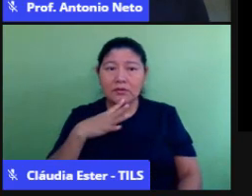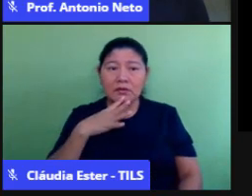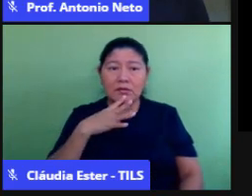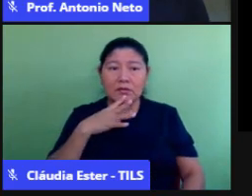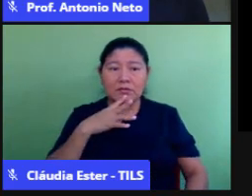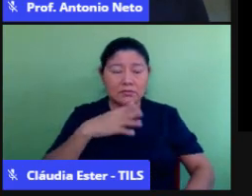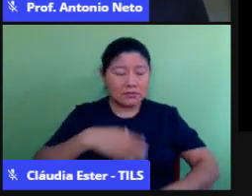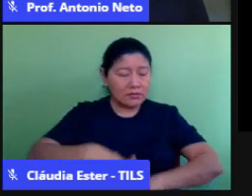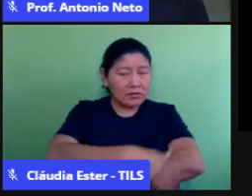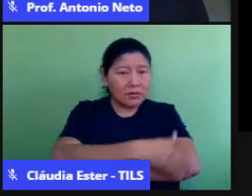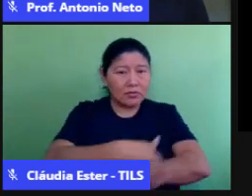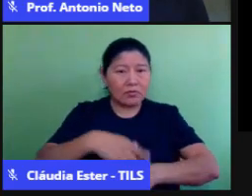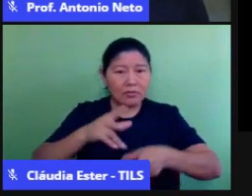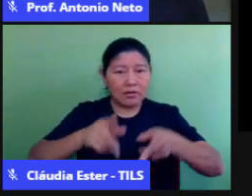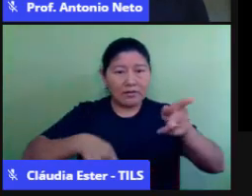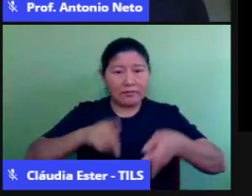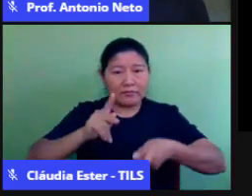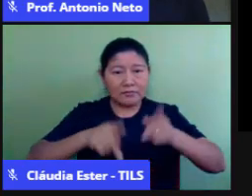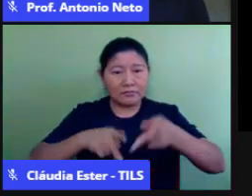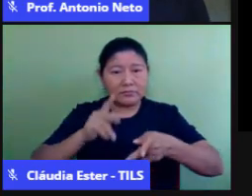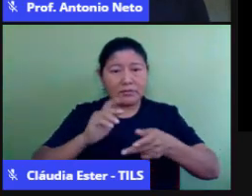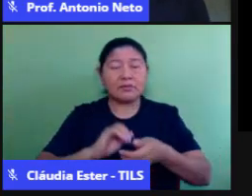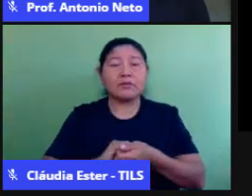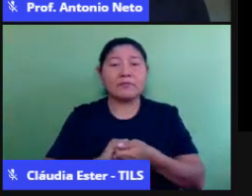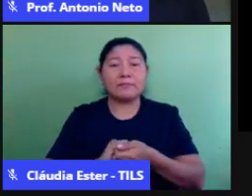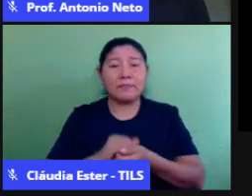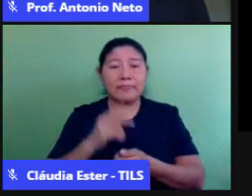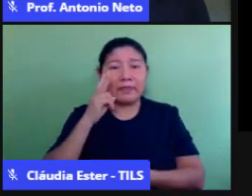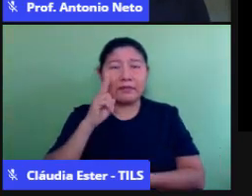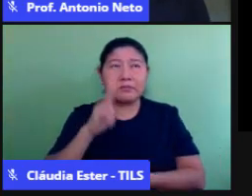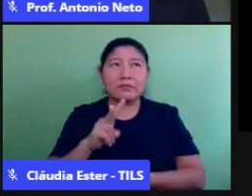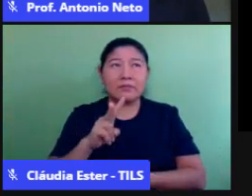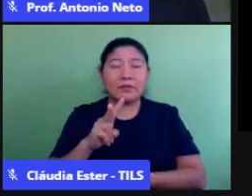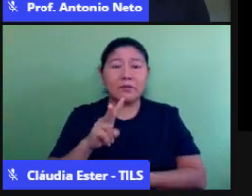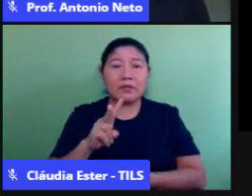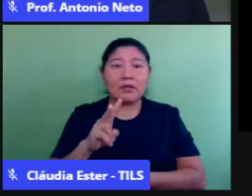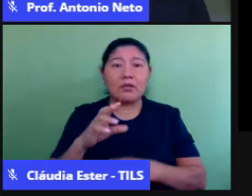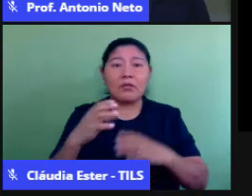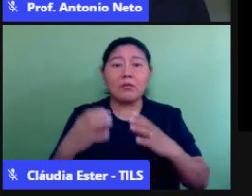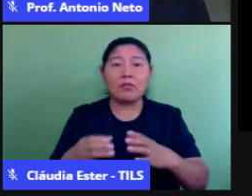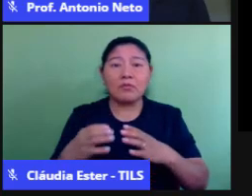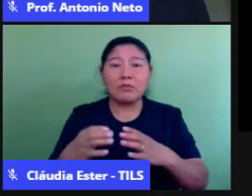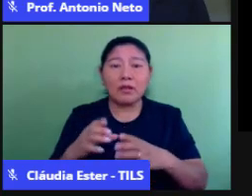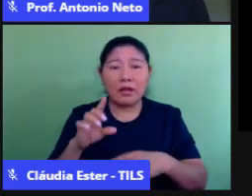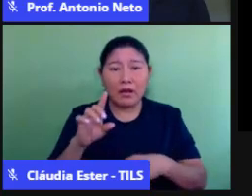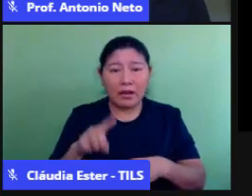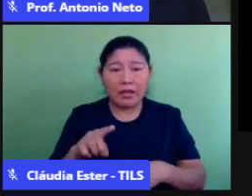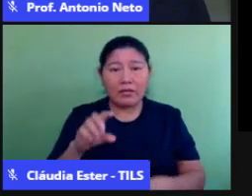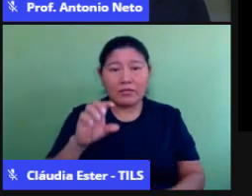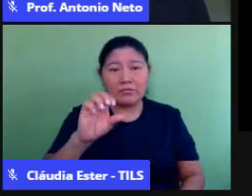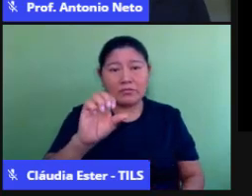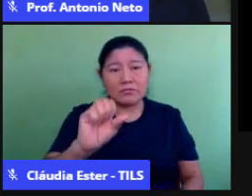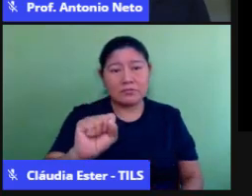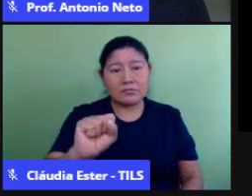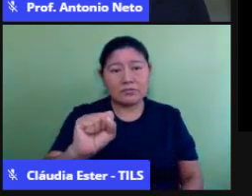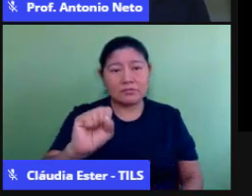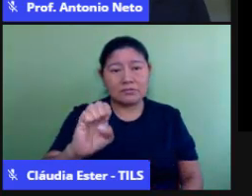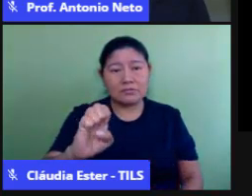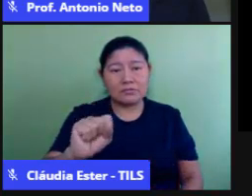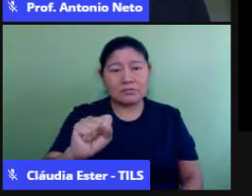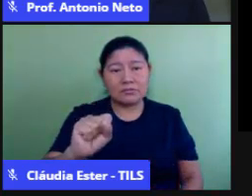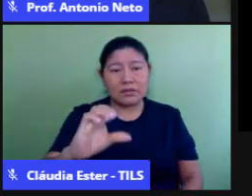espaço hoje, né, é o SESC. Mas esse quartel, assim, trouxe um status